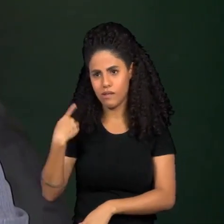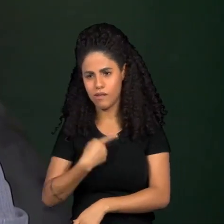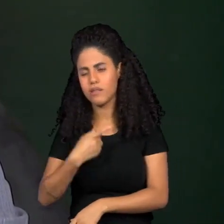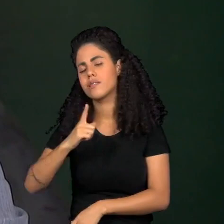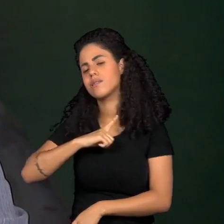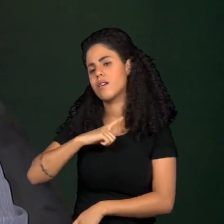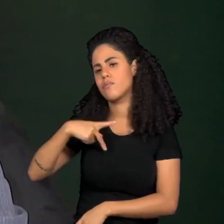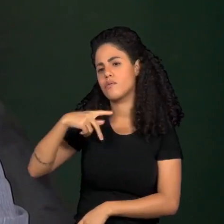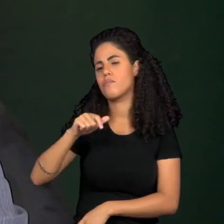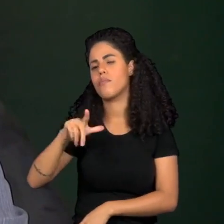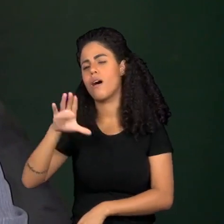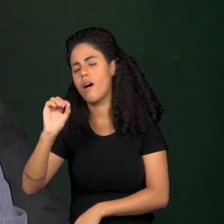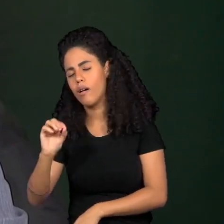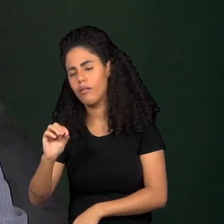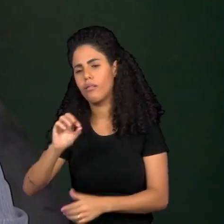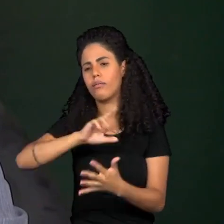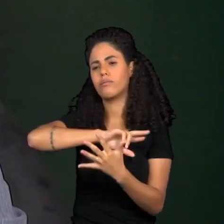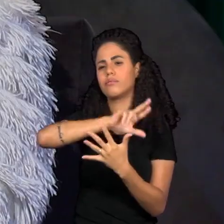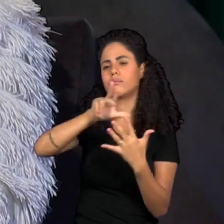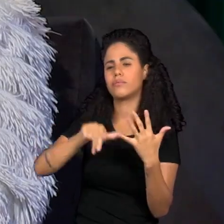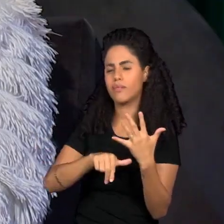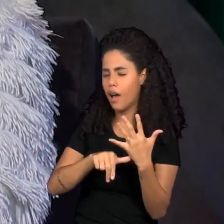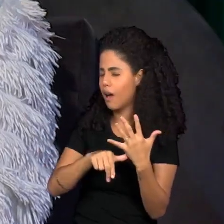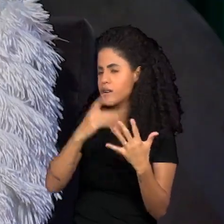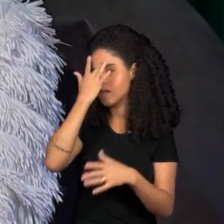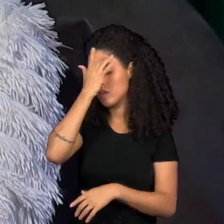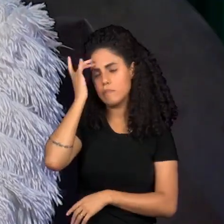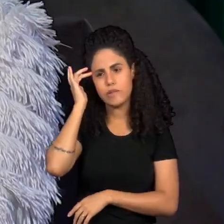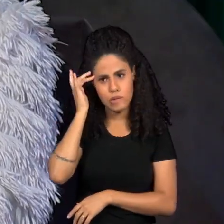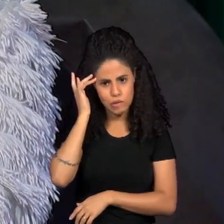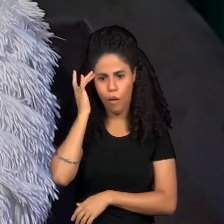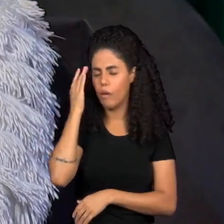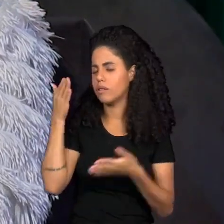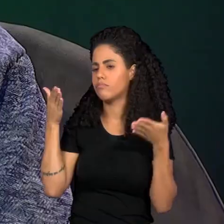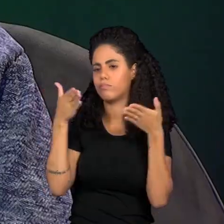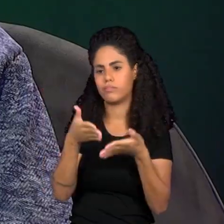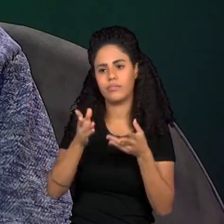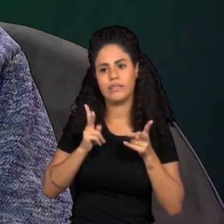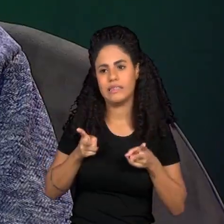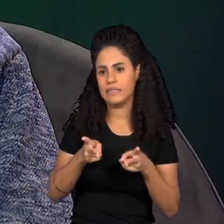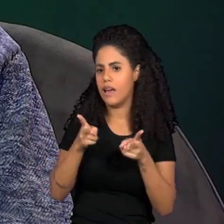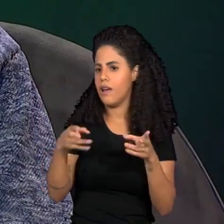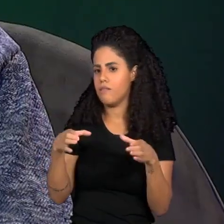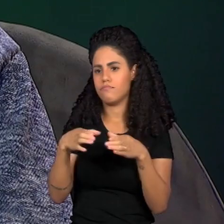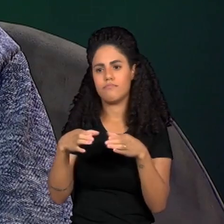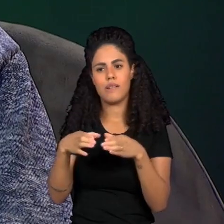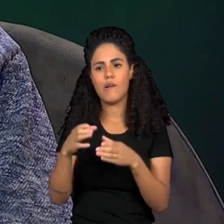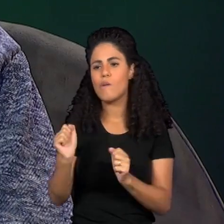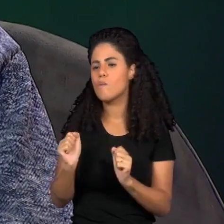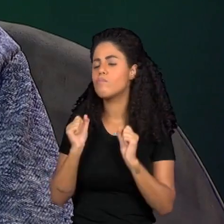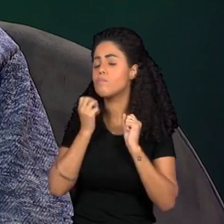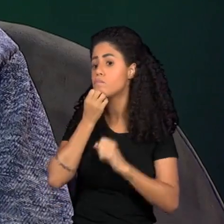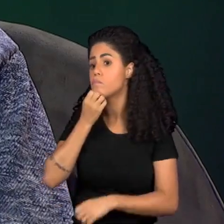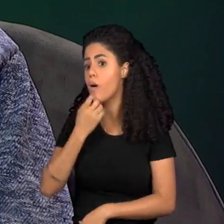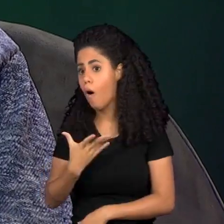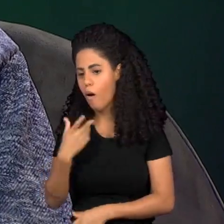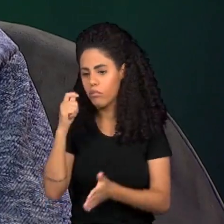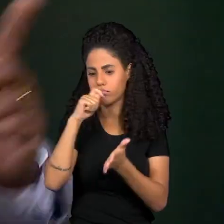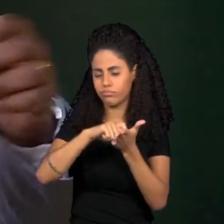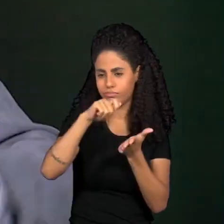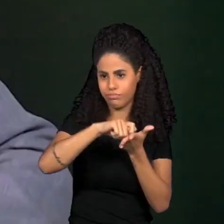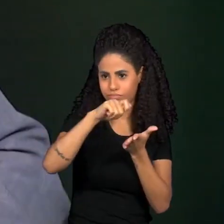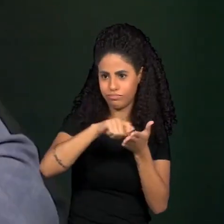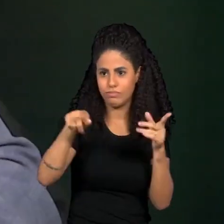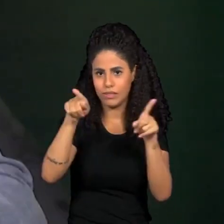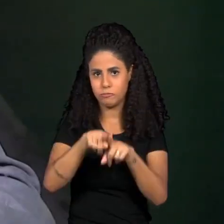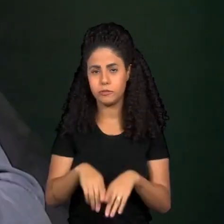Scott, Eliana Alves Cruz. Eliana Alves Cruz. Tem um time aí da Tem pesada. um time aí bom escrevendo.